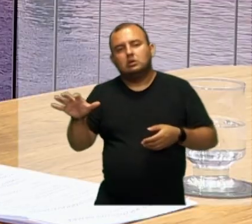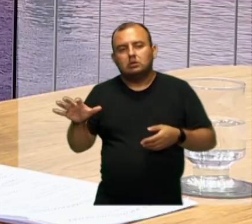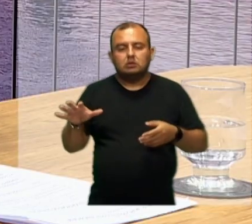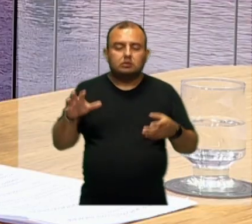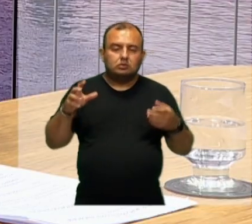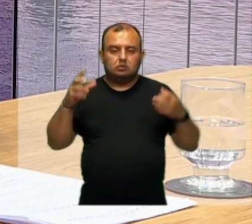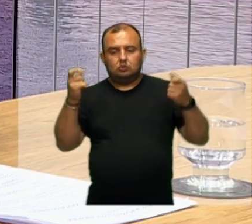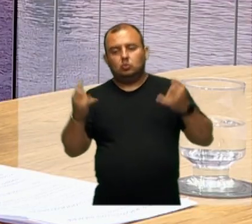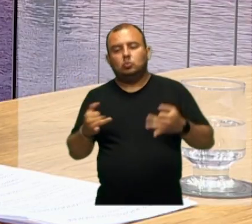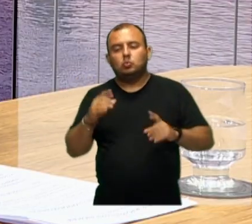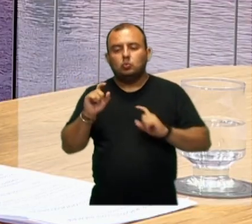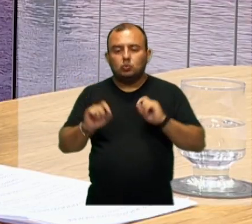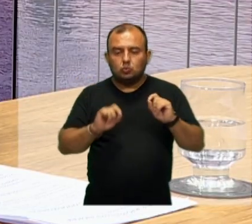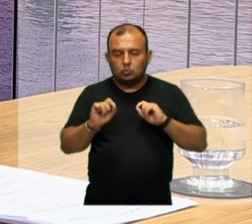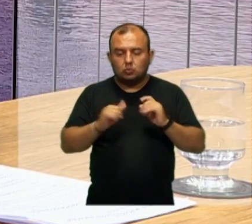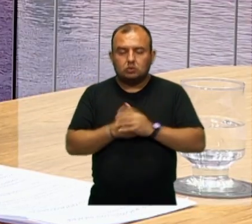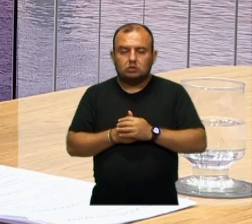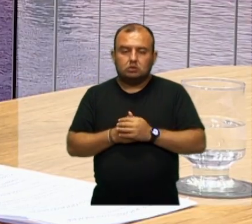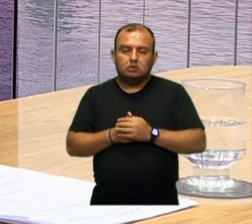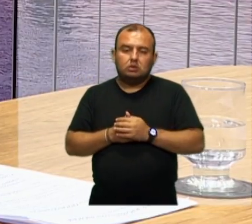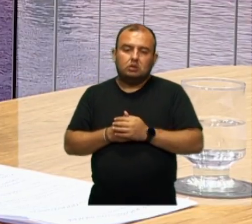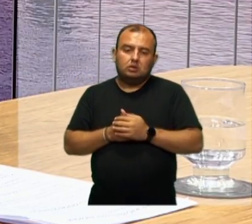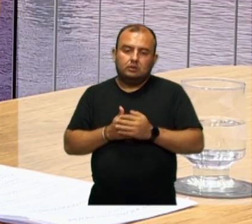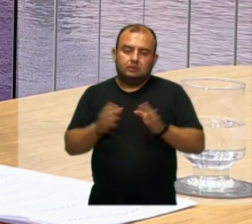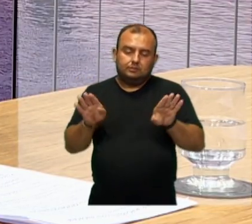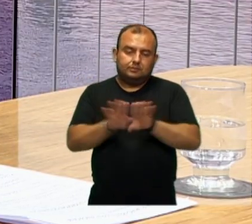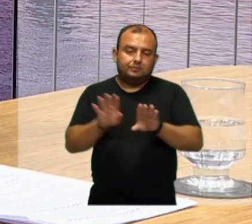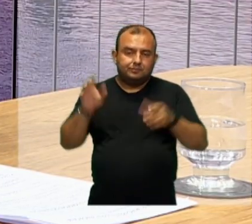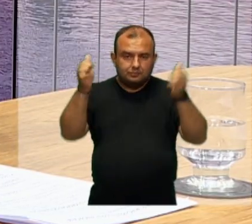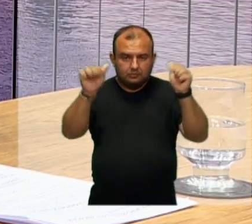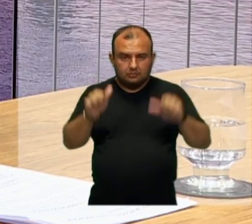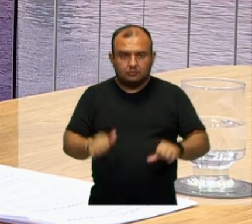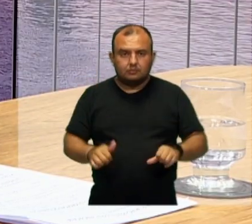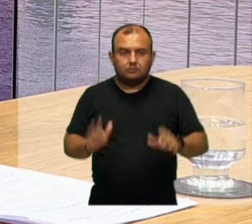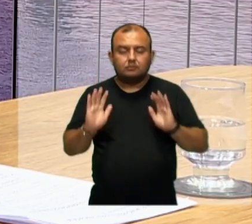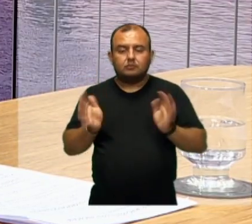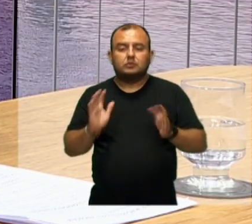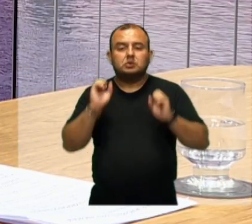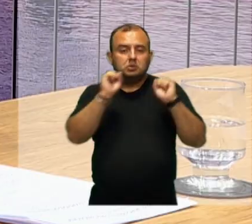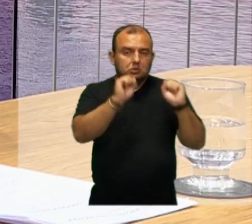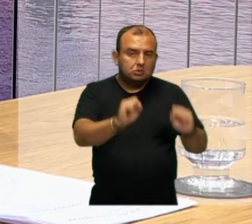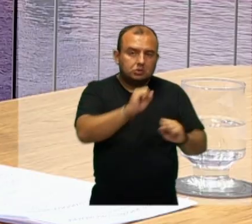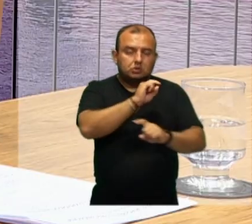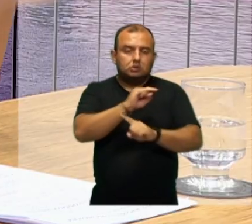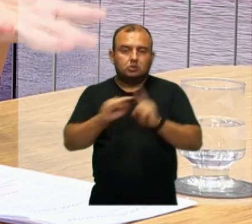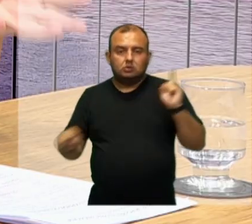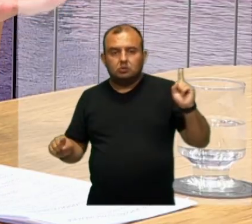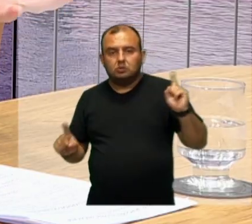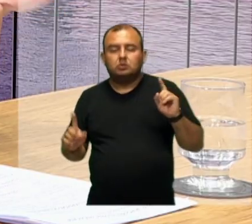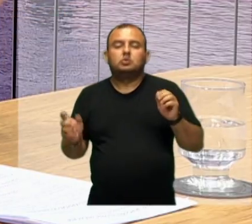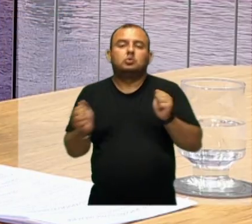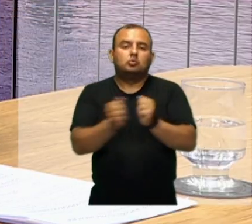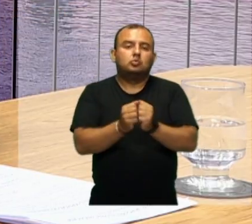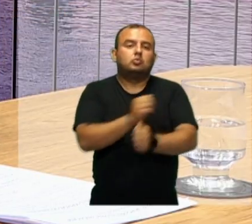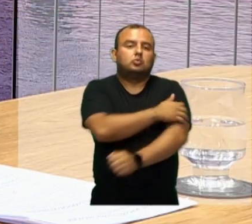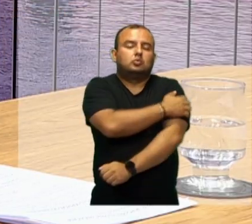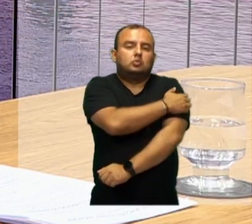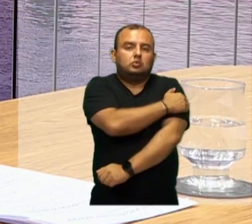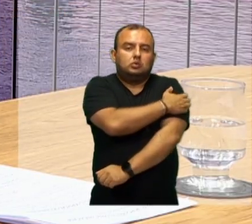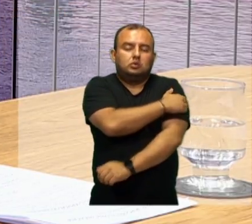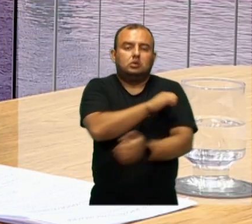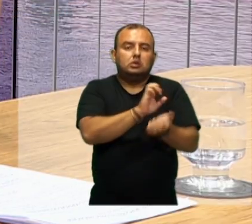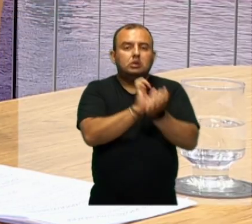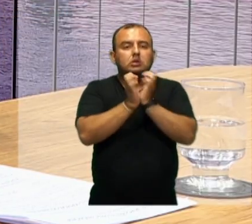E para isso, por exemplo, sim, essa questão dessa avaliação de quem pode integrar as equipes, quem